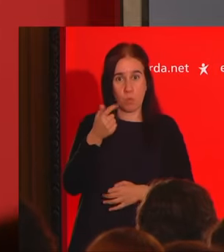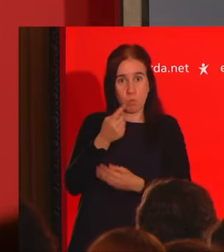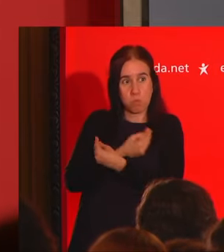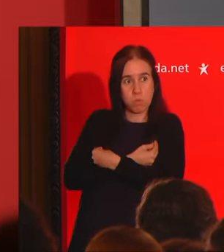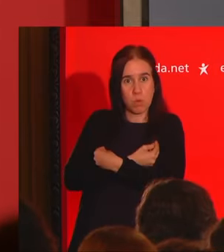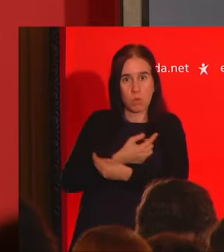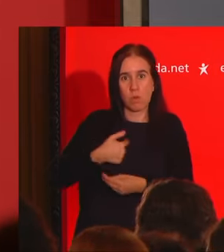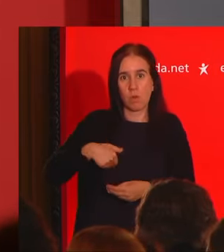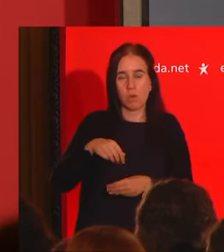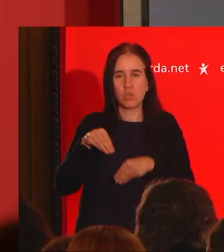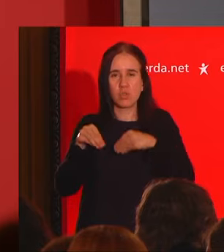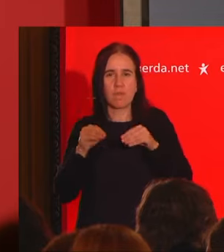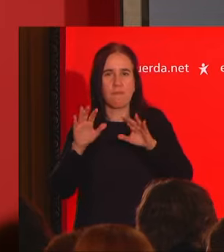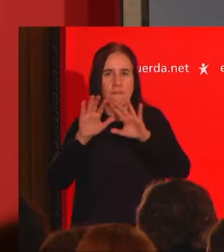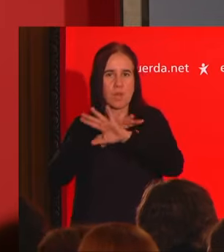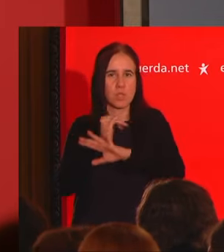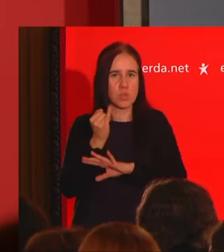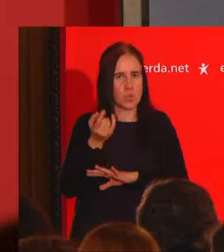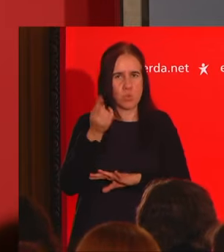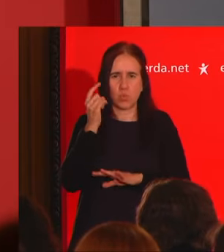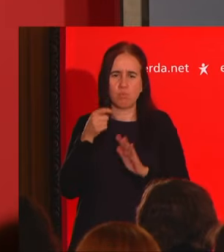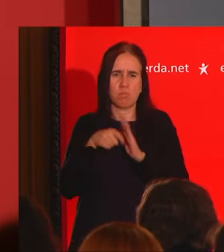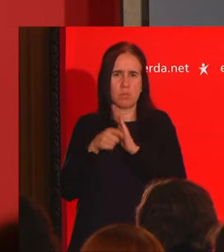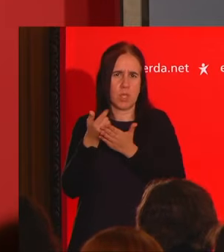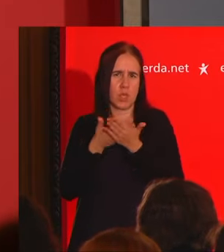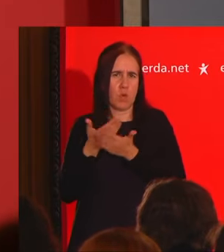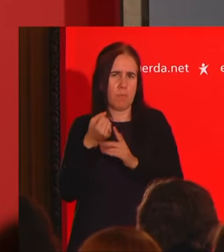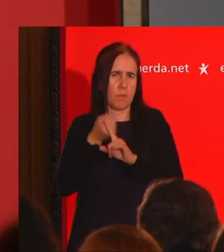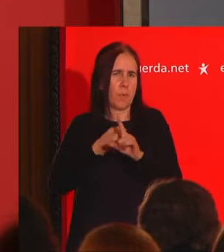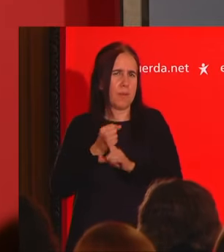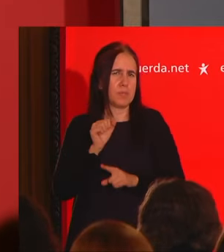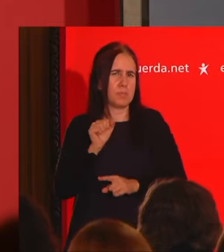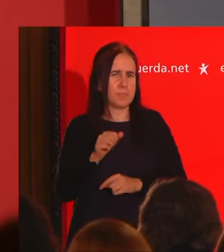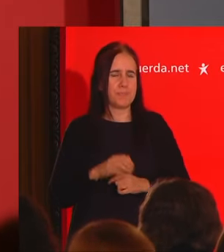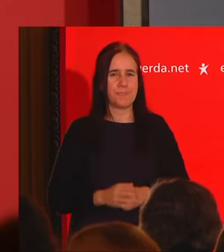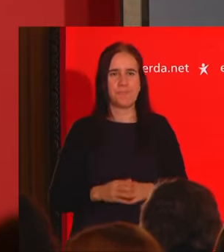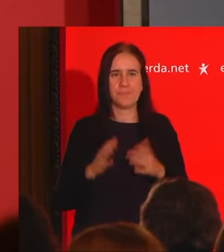não jogamos ao faz de conta no combate ao crime económico.